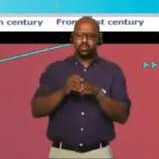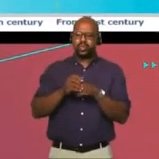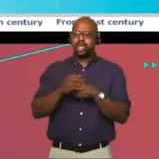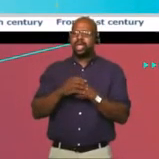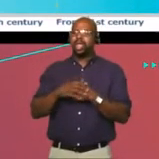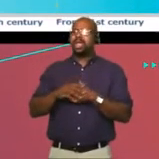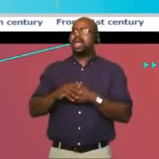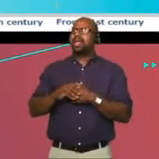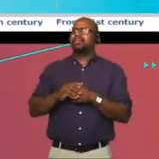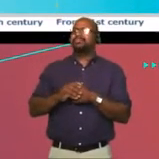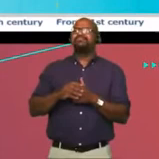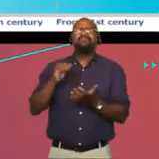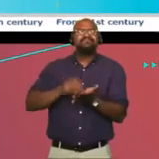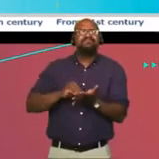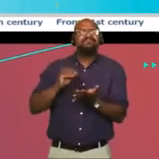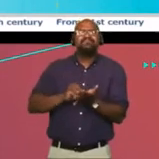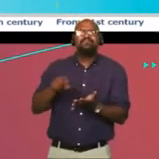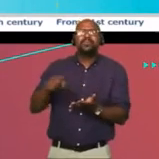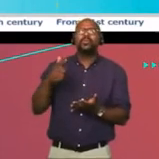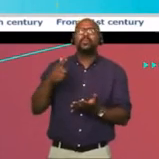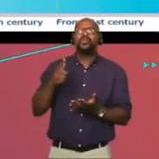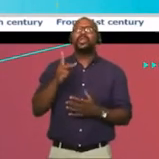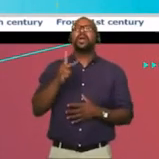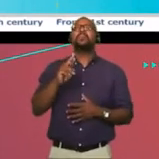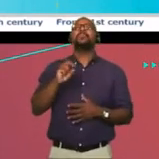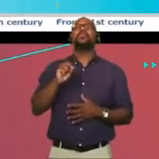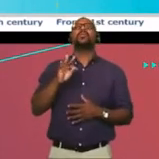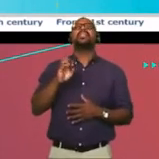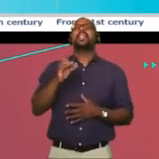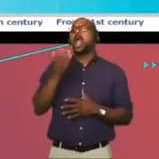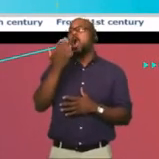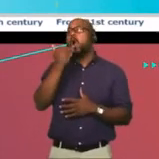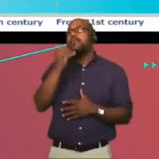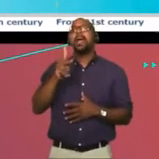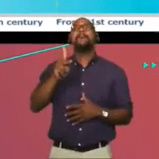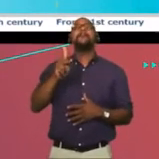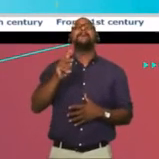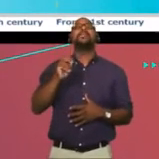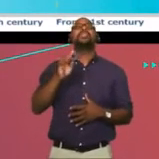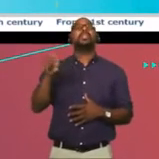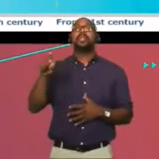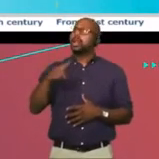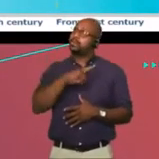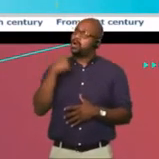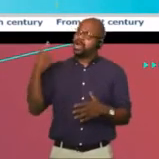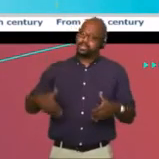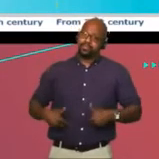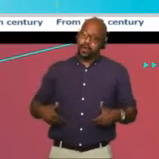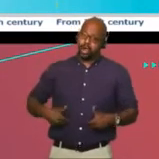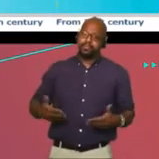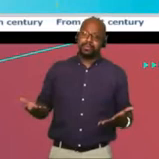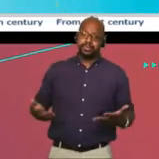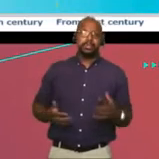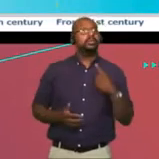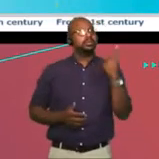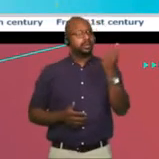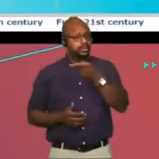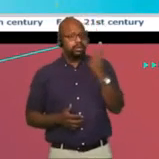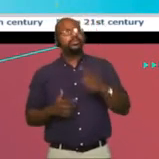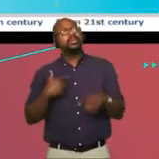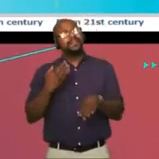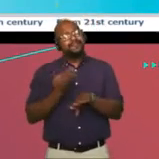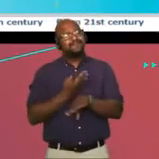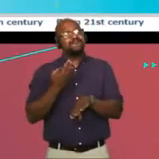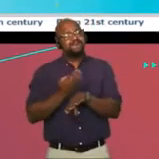- apto ele não tinha proteína ele não comia proteína ele ia morrer de fome então nós somos urgente que